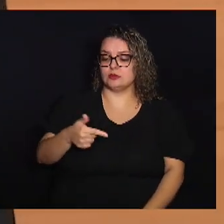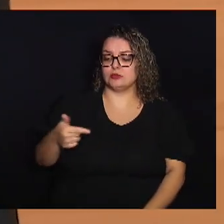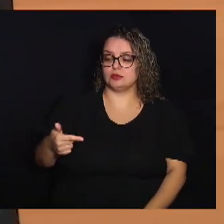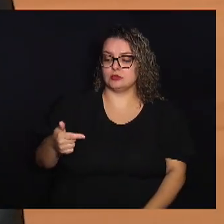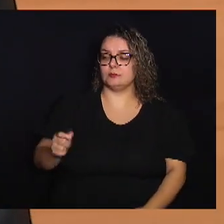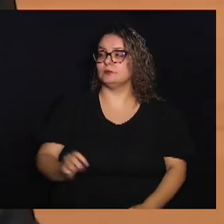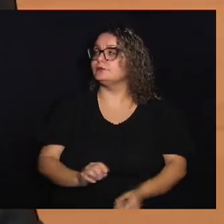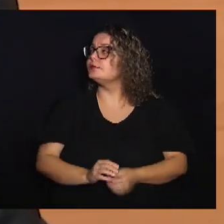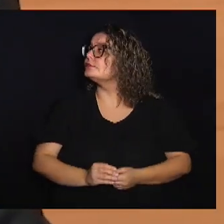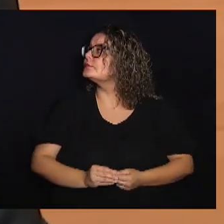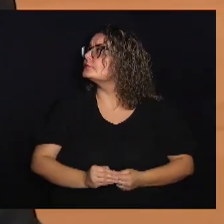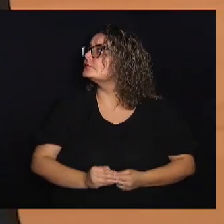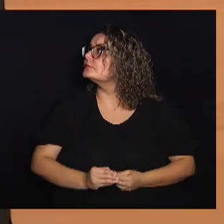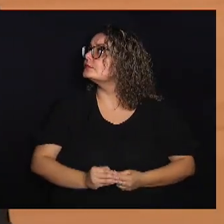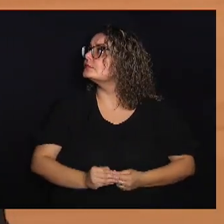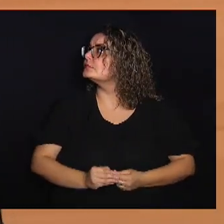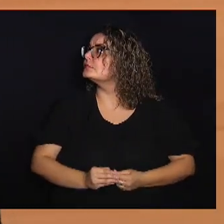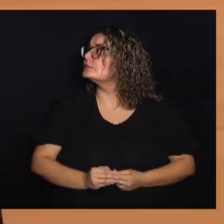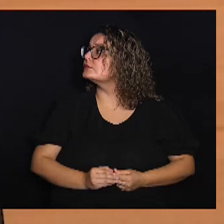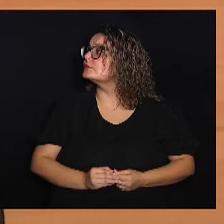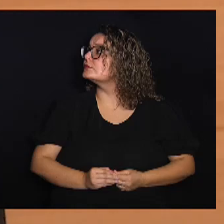processo número